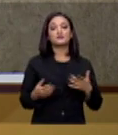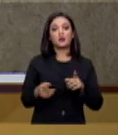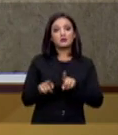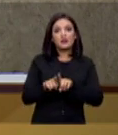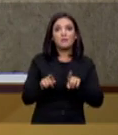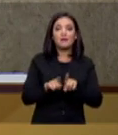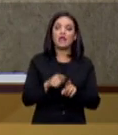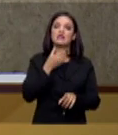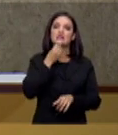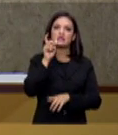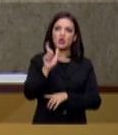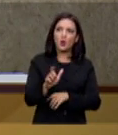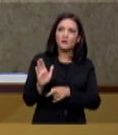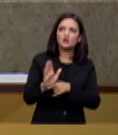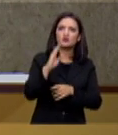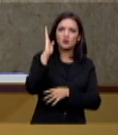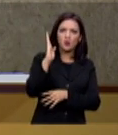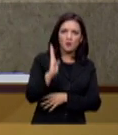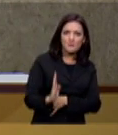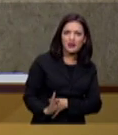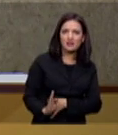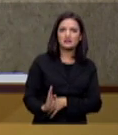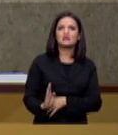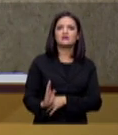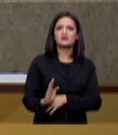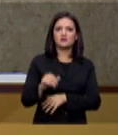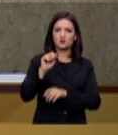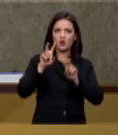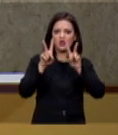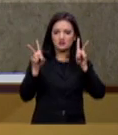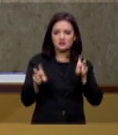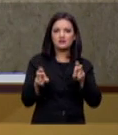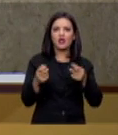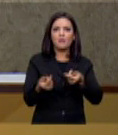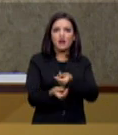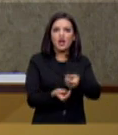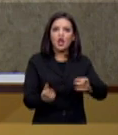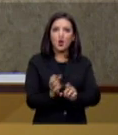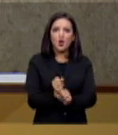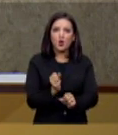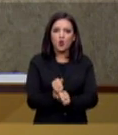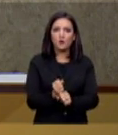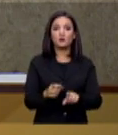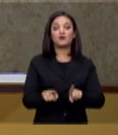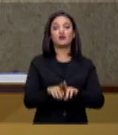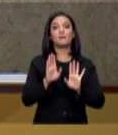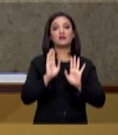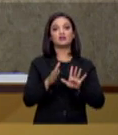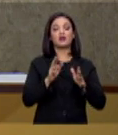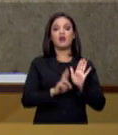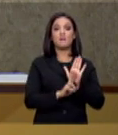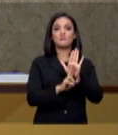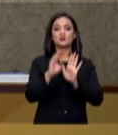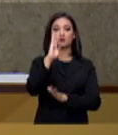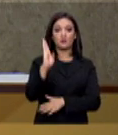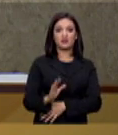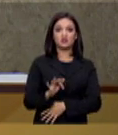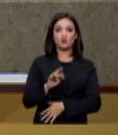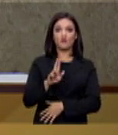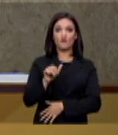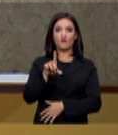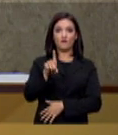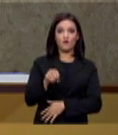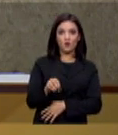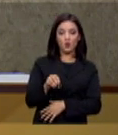econômica, tendo inclusive representado o Brasil no Fundo Monetário Internacional. O que eu acho